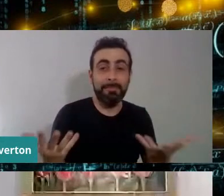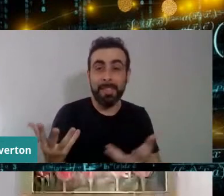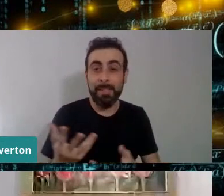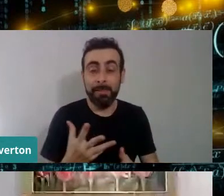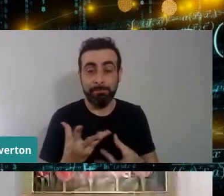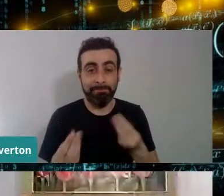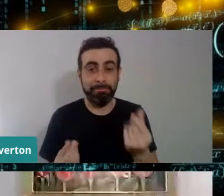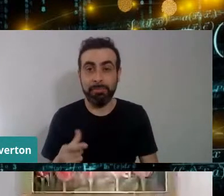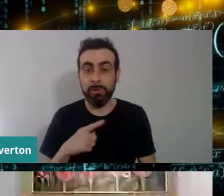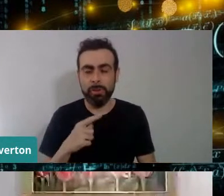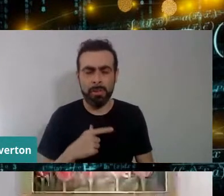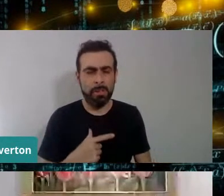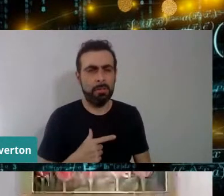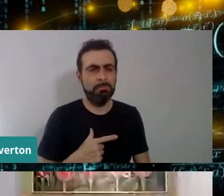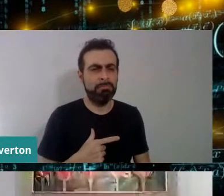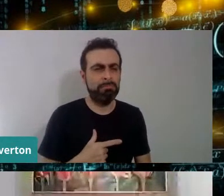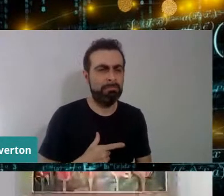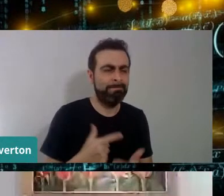muitas situações, né?